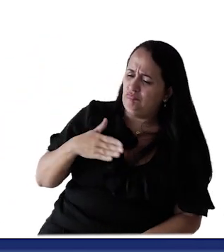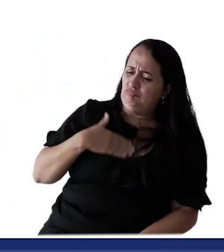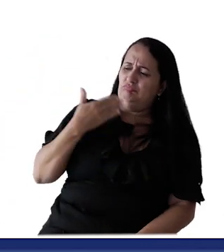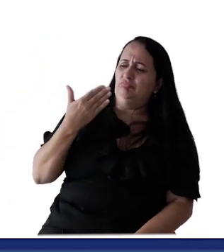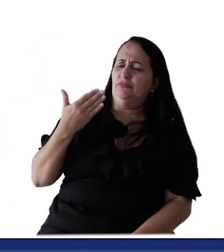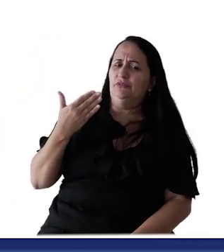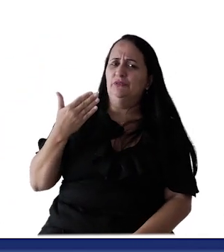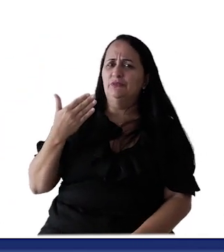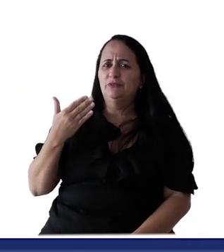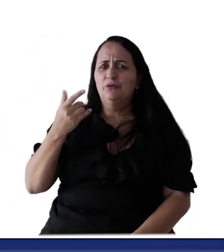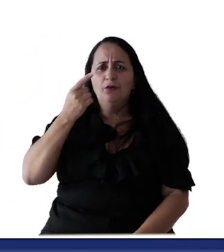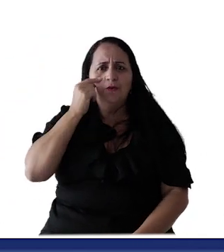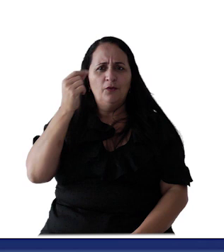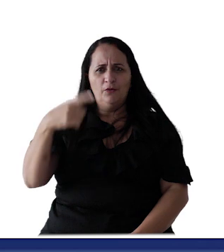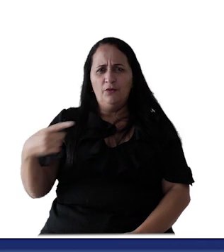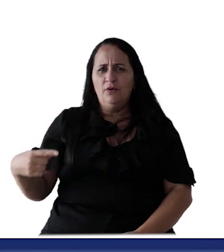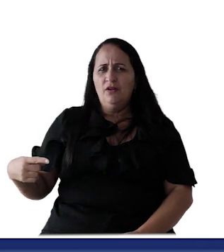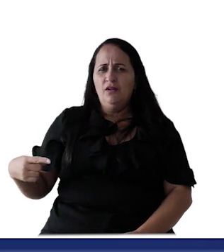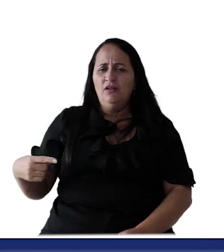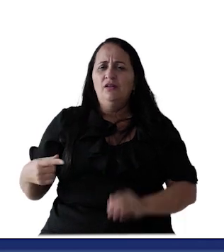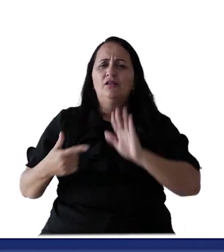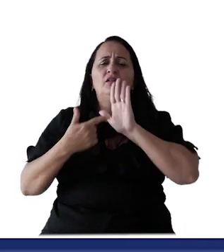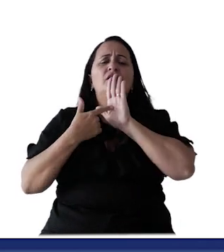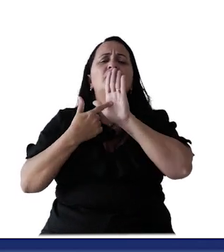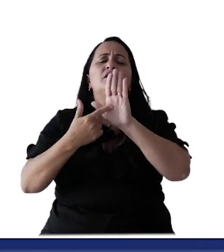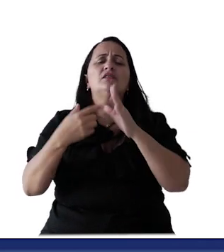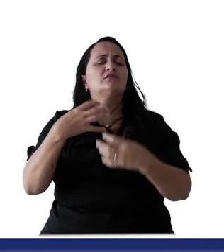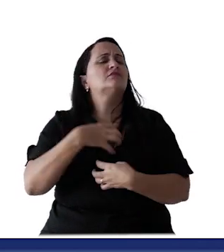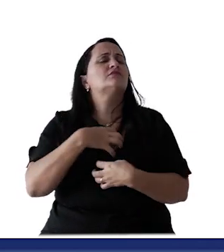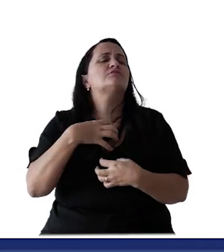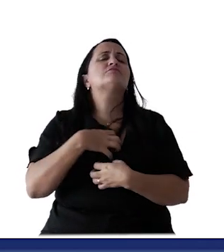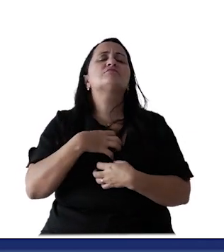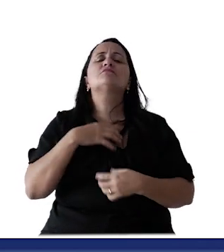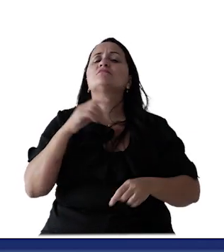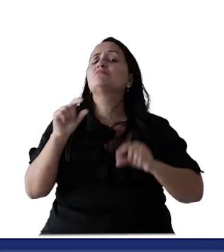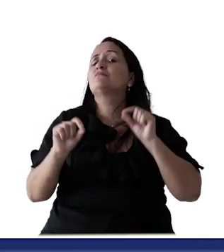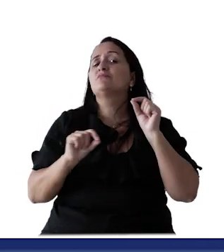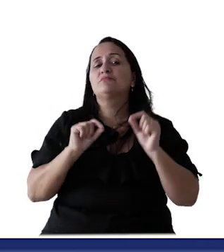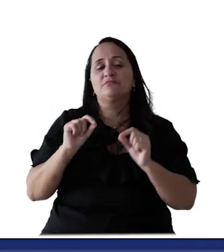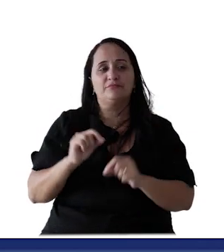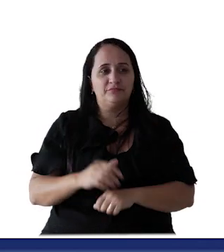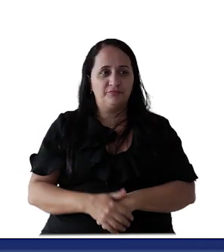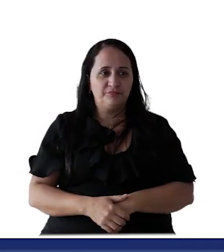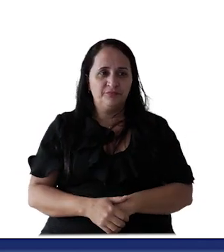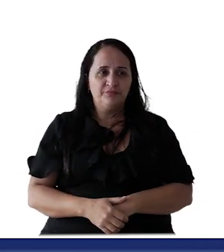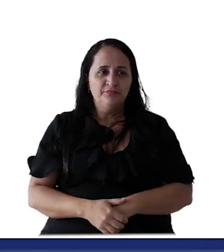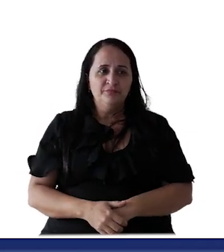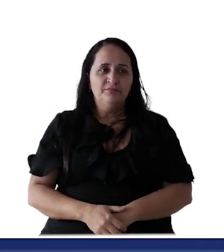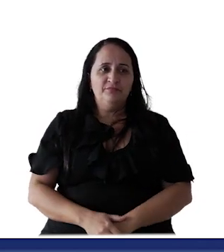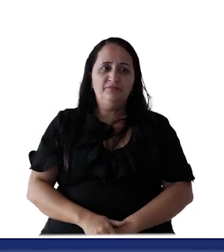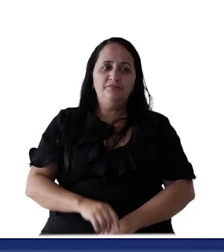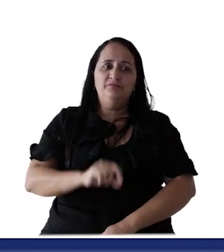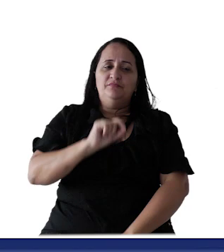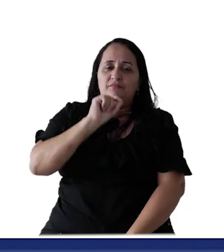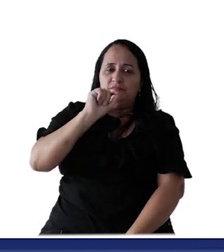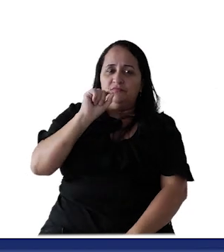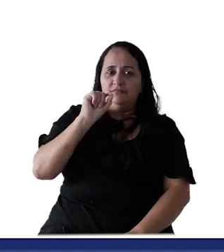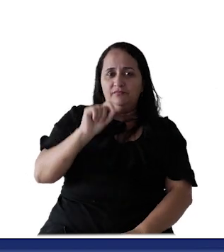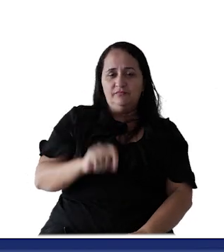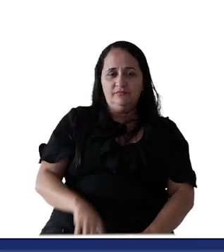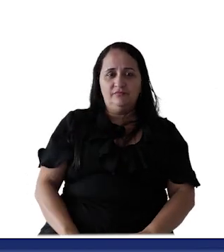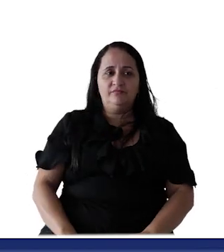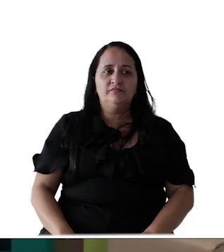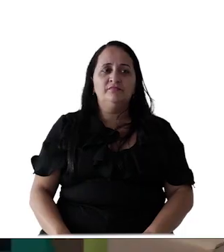do personagem? Pois bem, no primeiro quadrinho repetido aqui pra gente na tela, aquele rato roubou